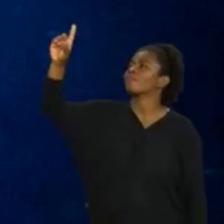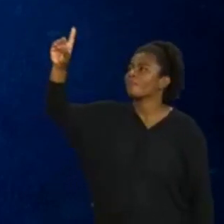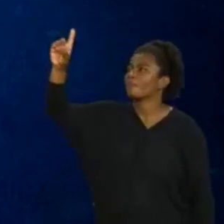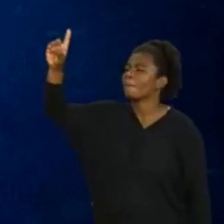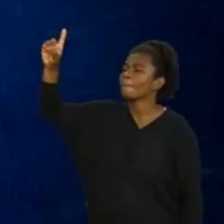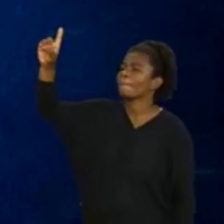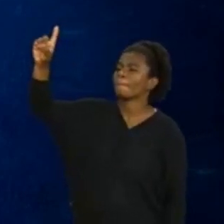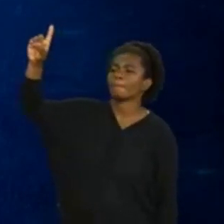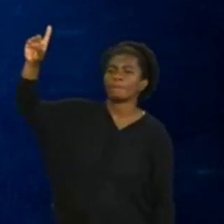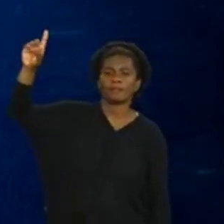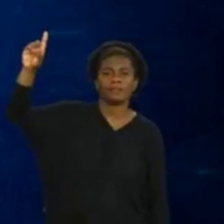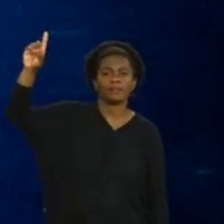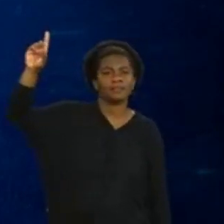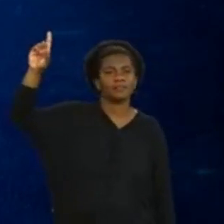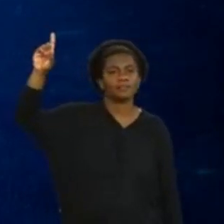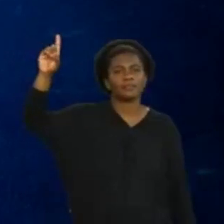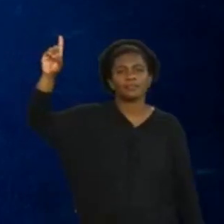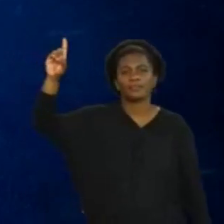mim.